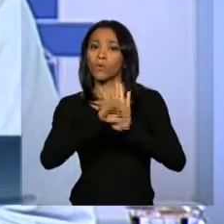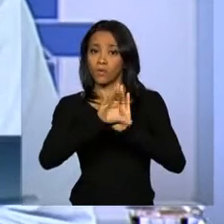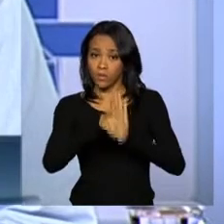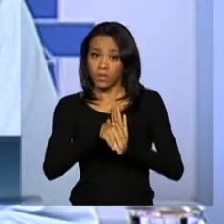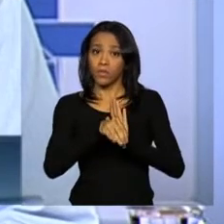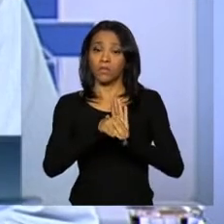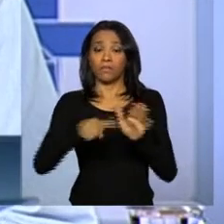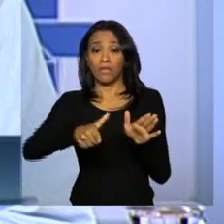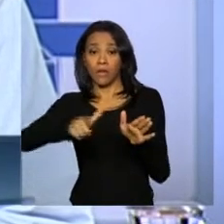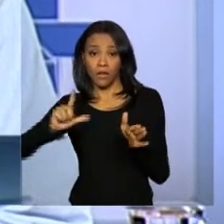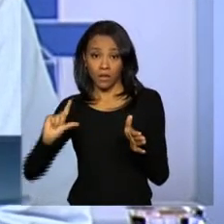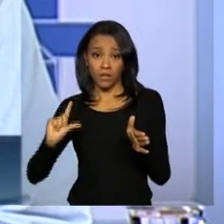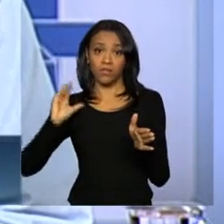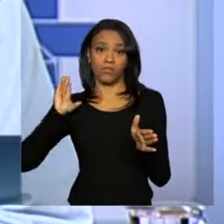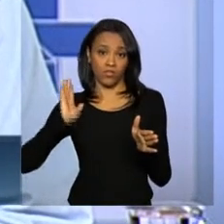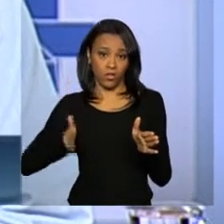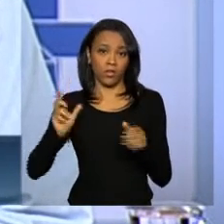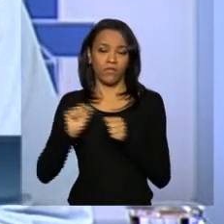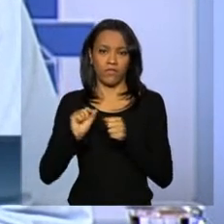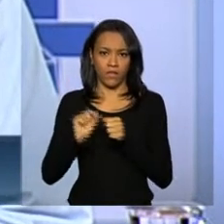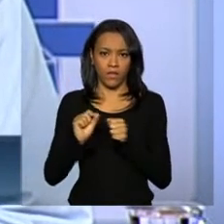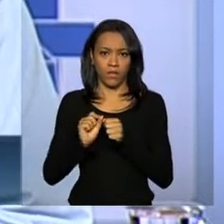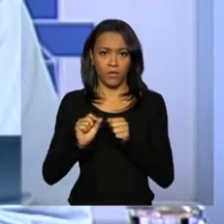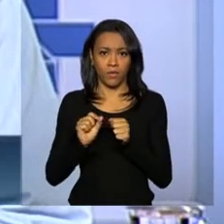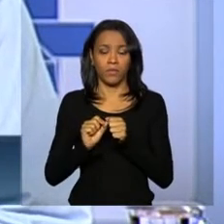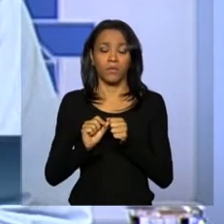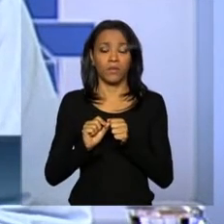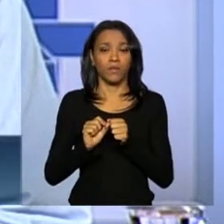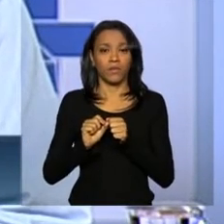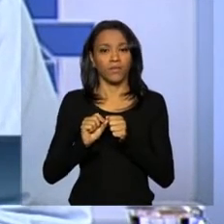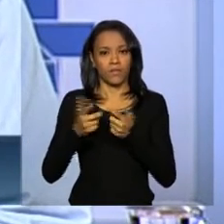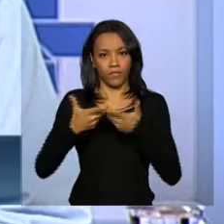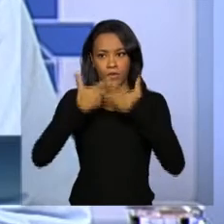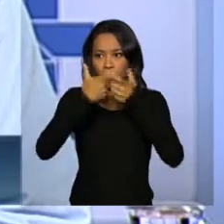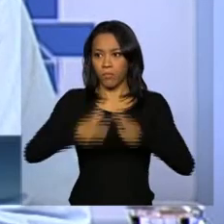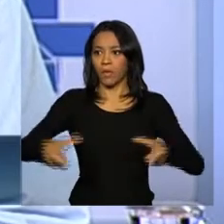que haviam sido feitas antes dessa discussão mais ampla,